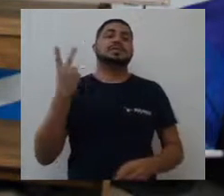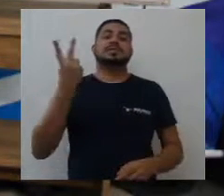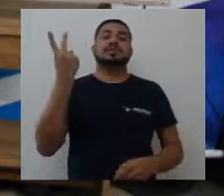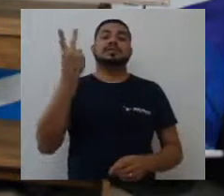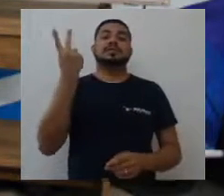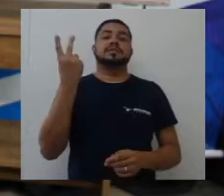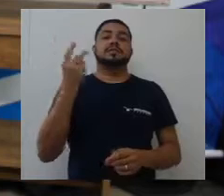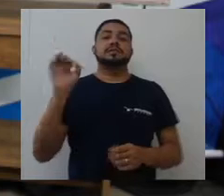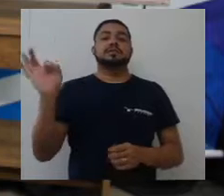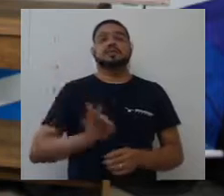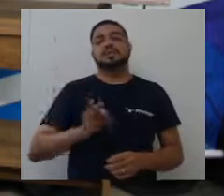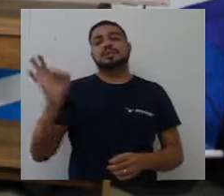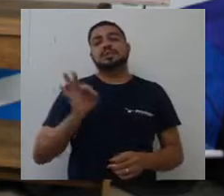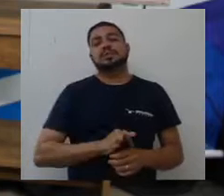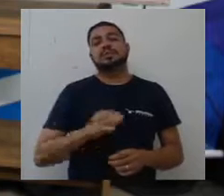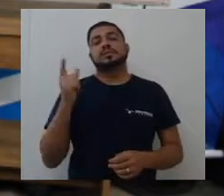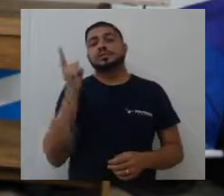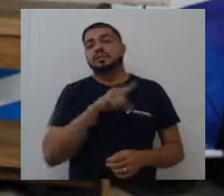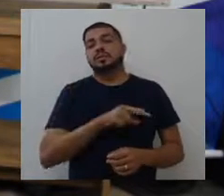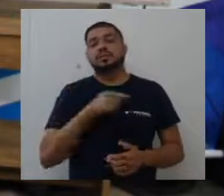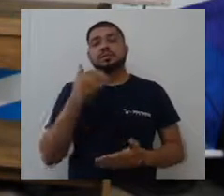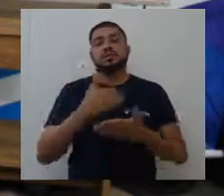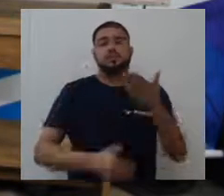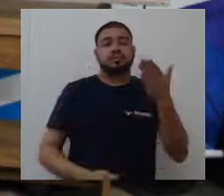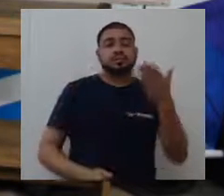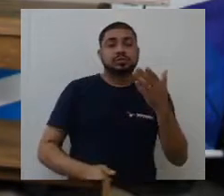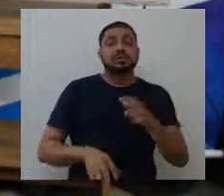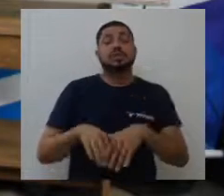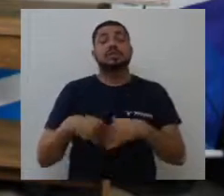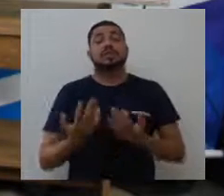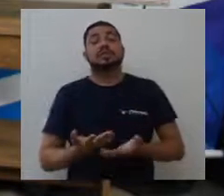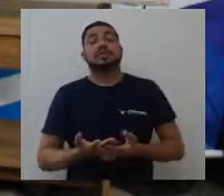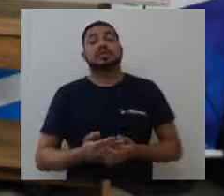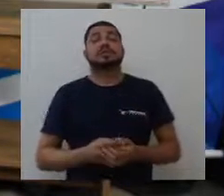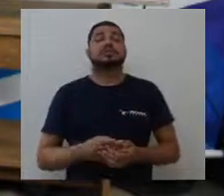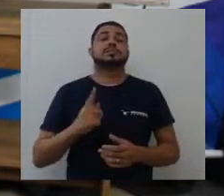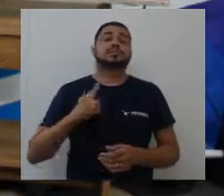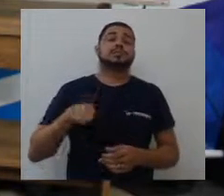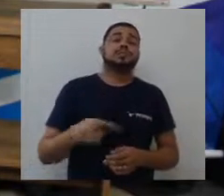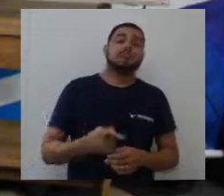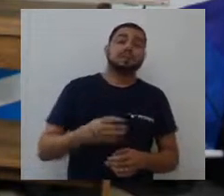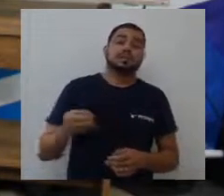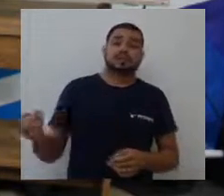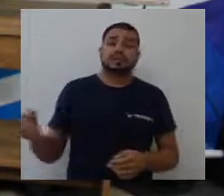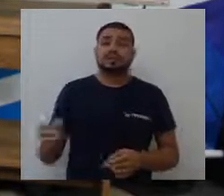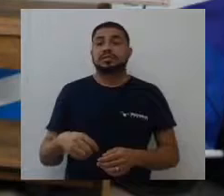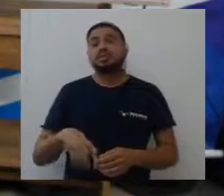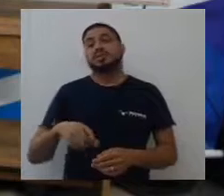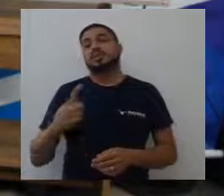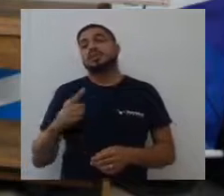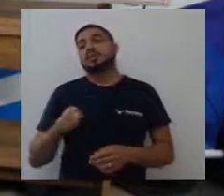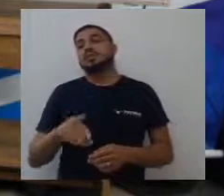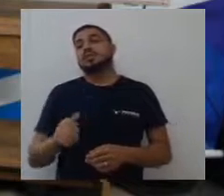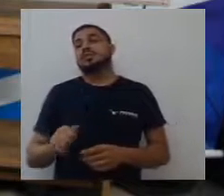valor do percentual que foi concedido em desconto. Dessa forma, 1.200 vezes 0,95 dá